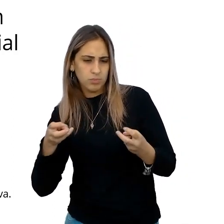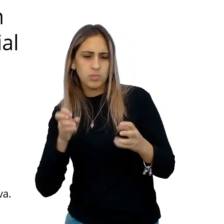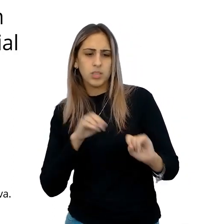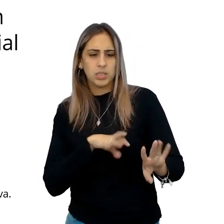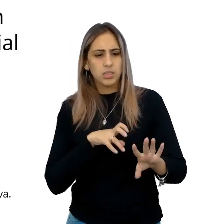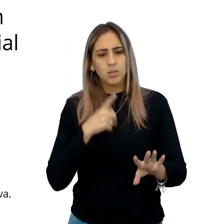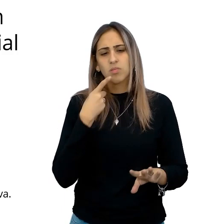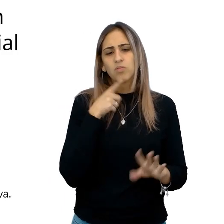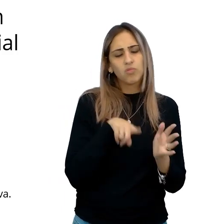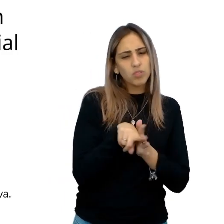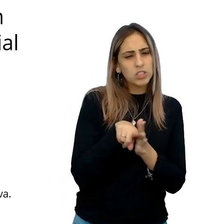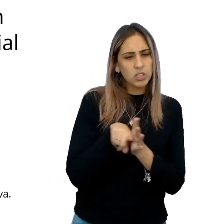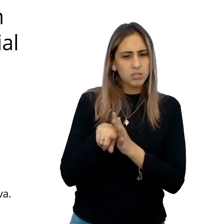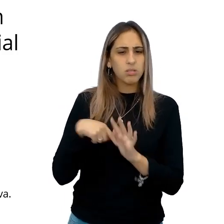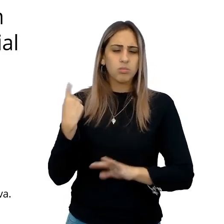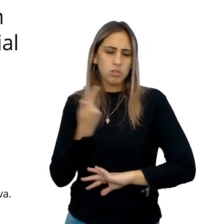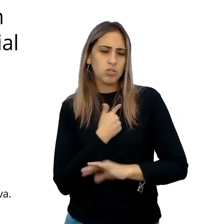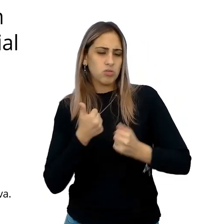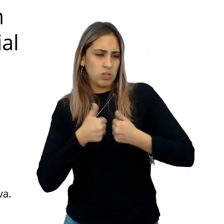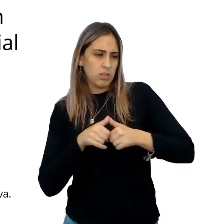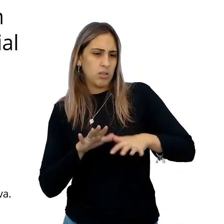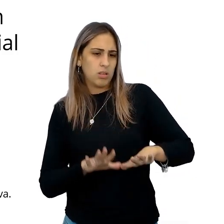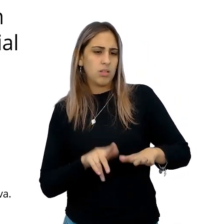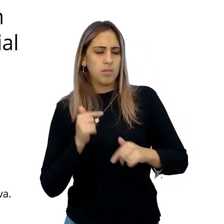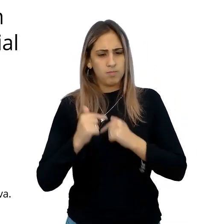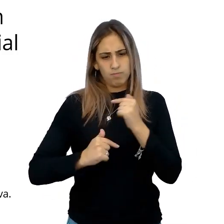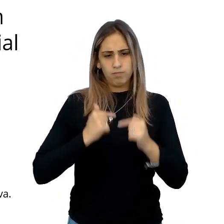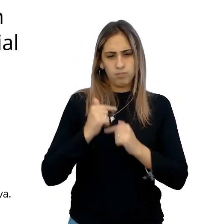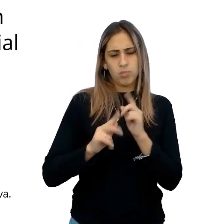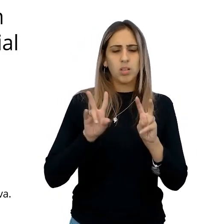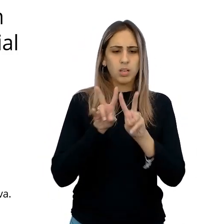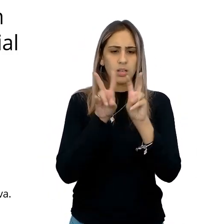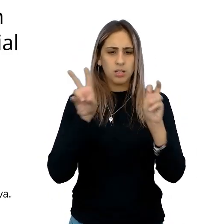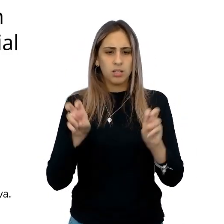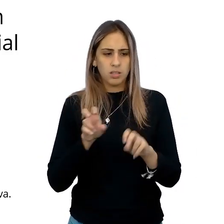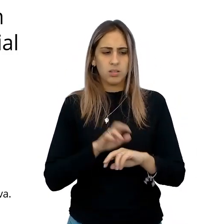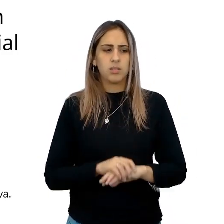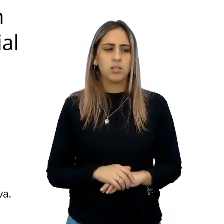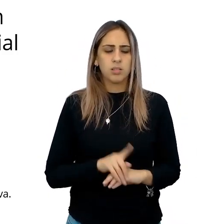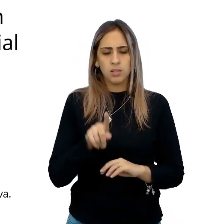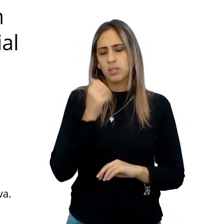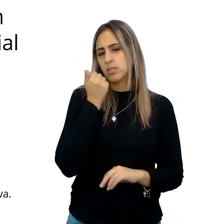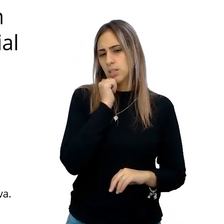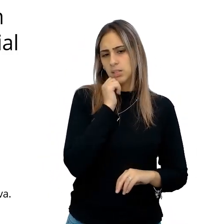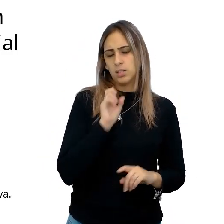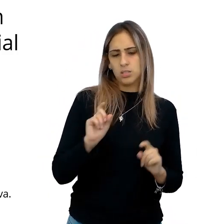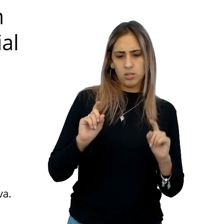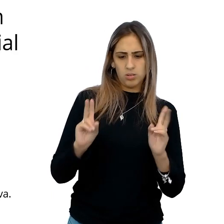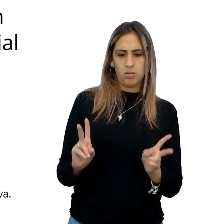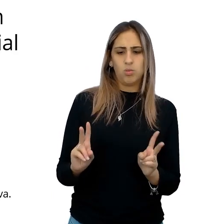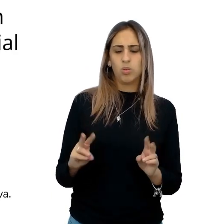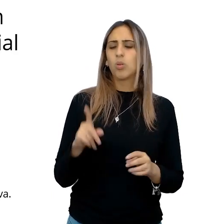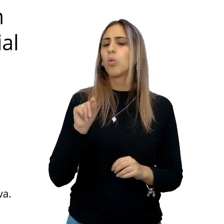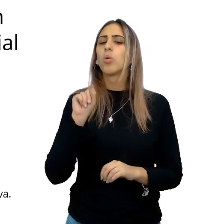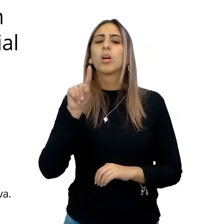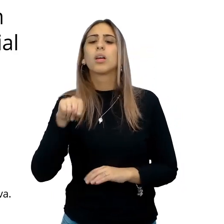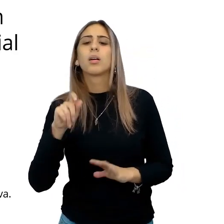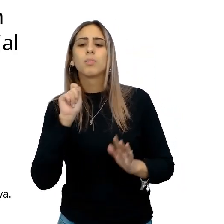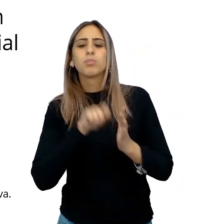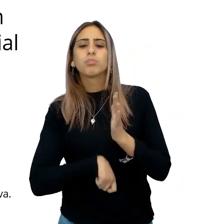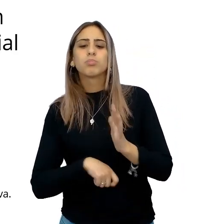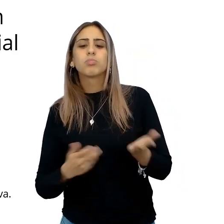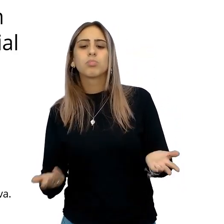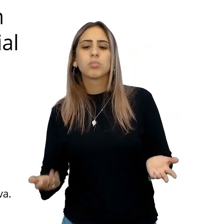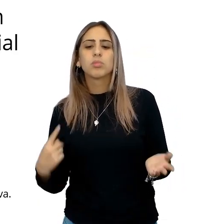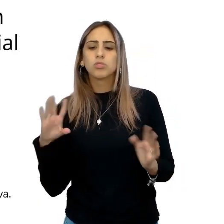por investigação, a gente vai estar trabalhando com questões de natureza da ciência, tá bem? O que é, então, essa natureza da ciência?